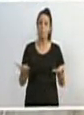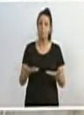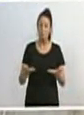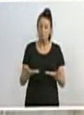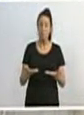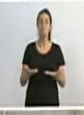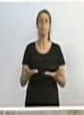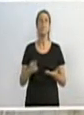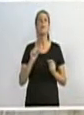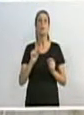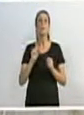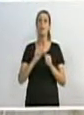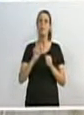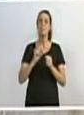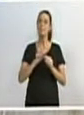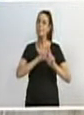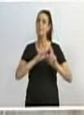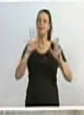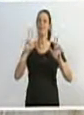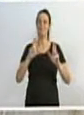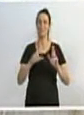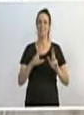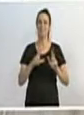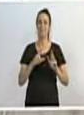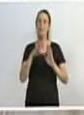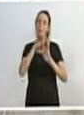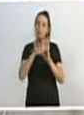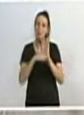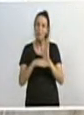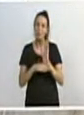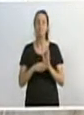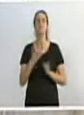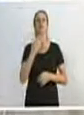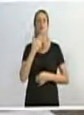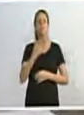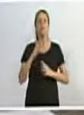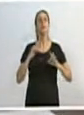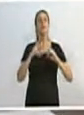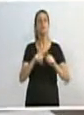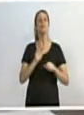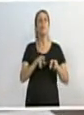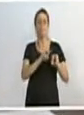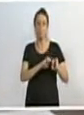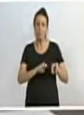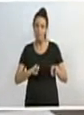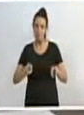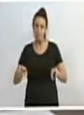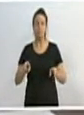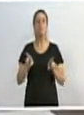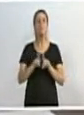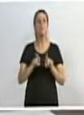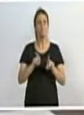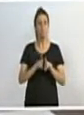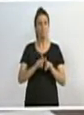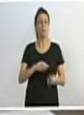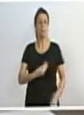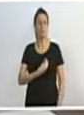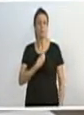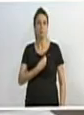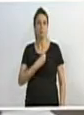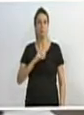já convidamos todos para tomar assento, até para adiantar os nossos trabalhos. Então, quero já registrar aqui a presença do senhor Adelso